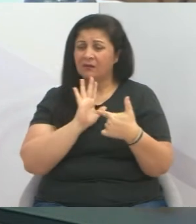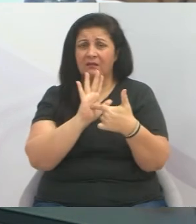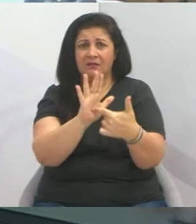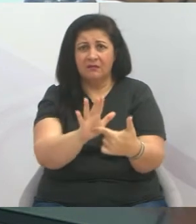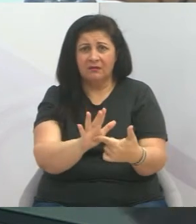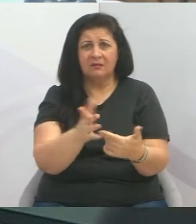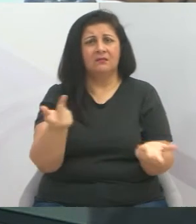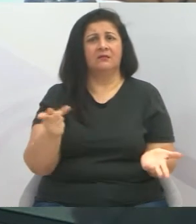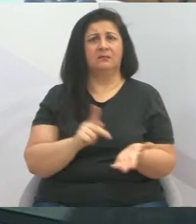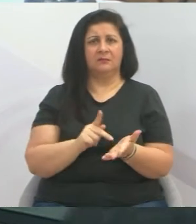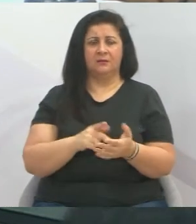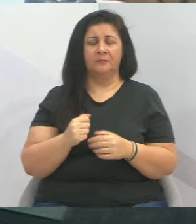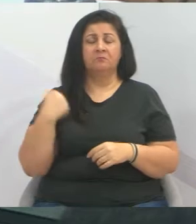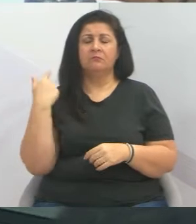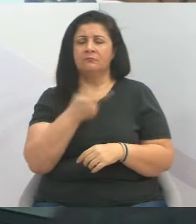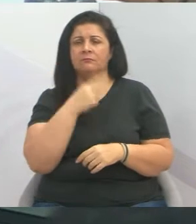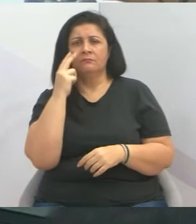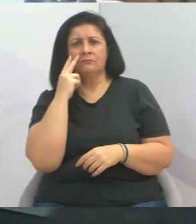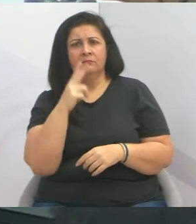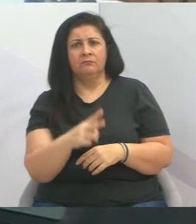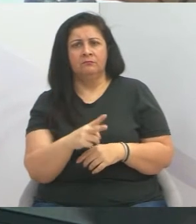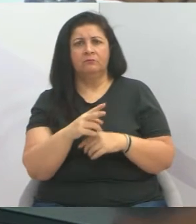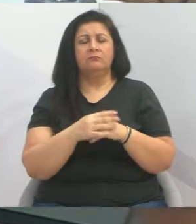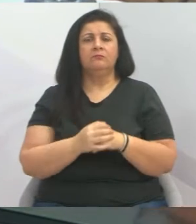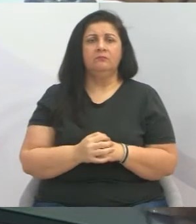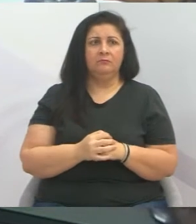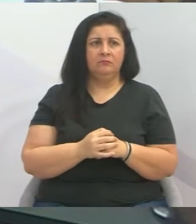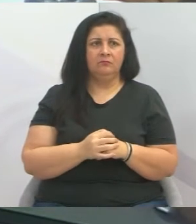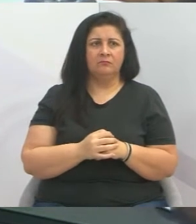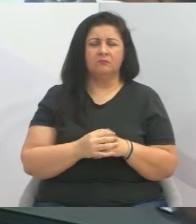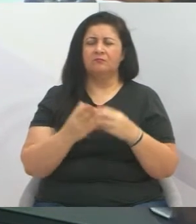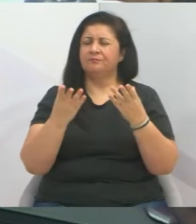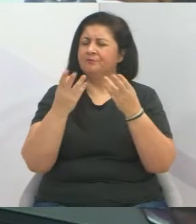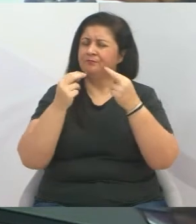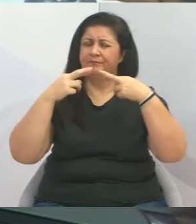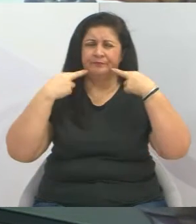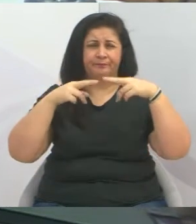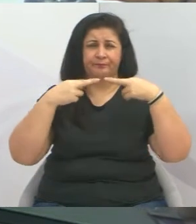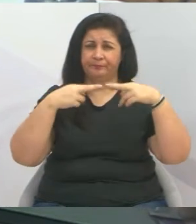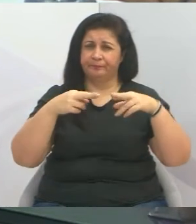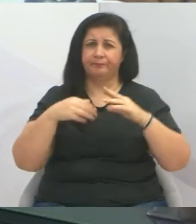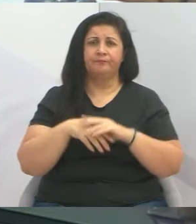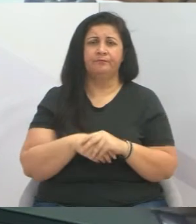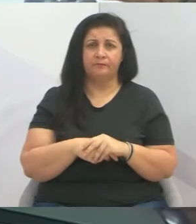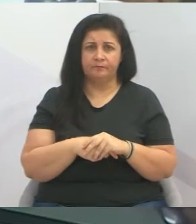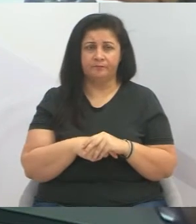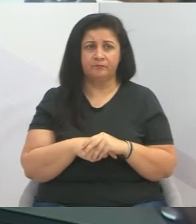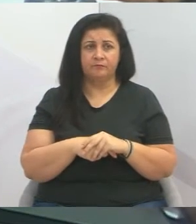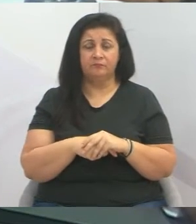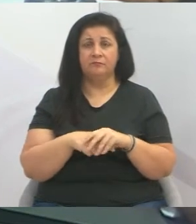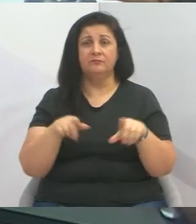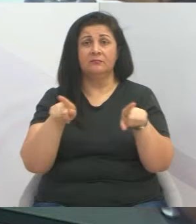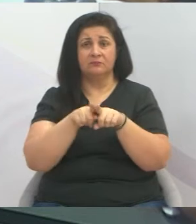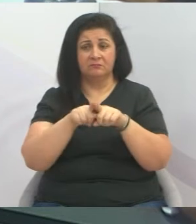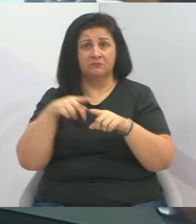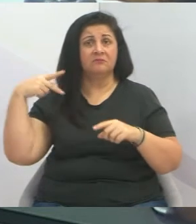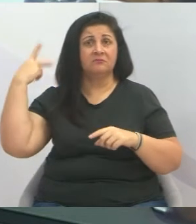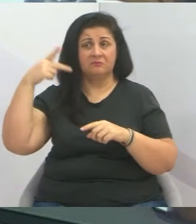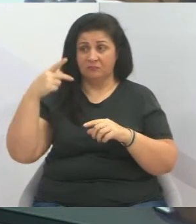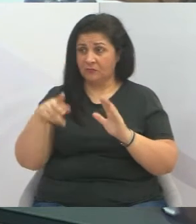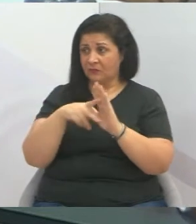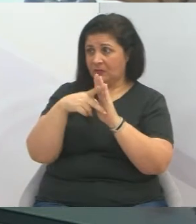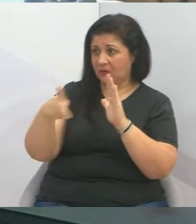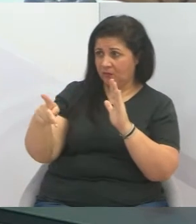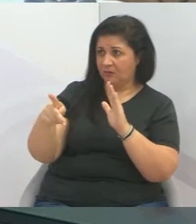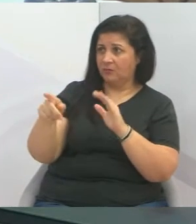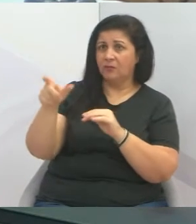tem é tratado a gente tem acompanhado as queixas são dos vereadores e inclusive vereadores que pertence a base